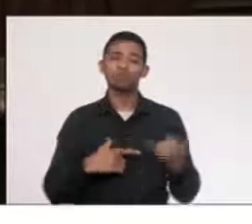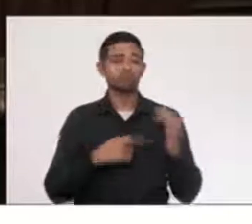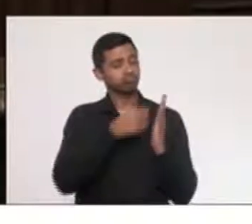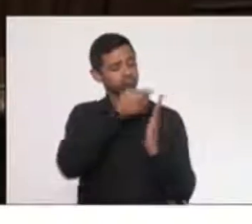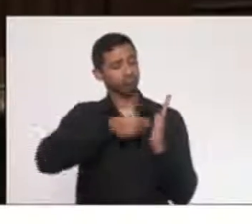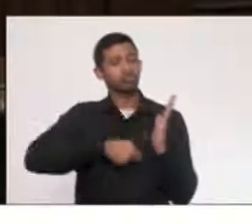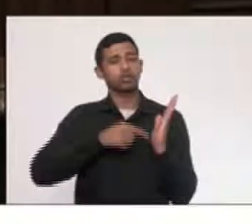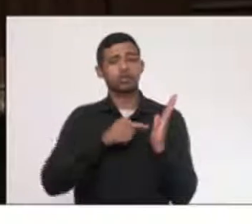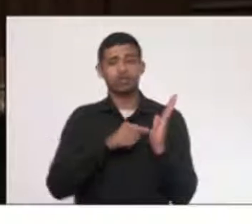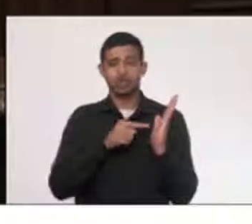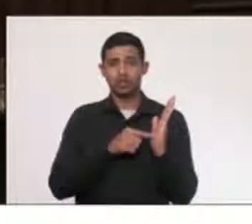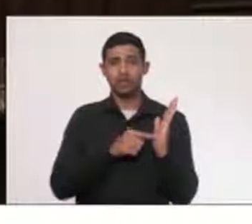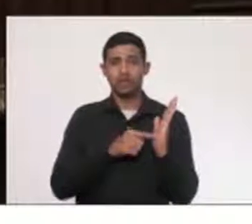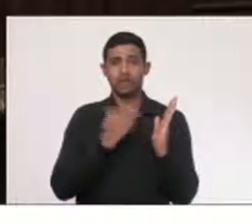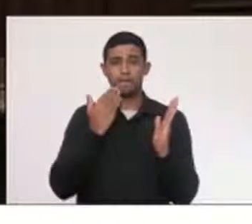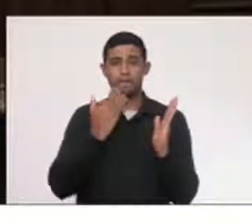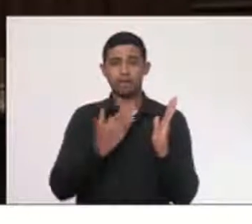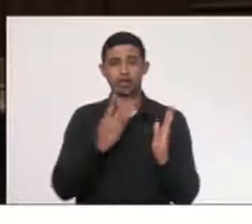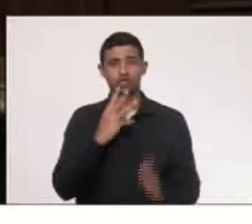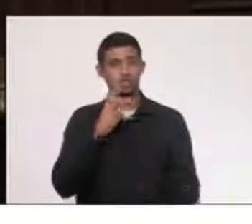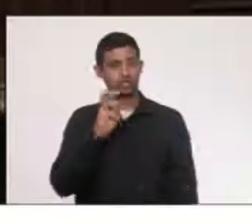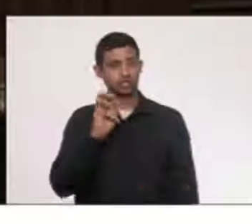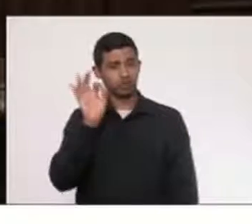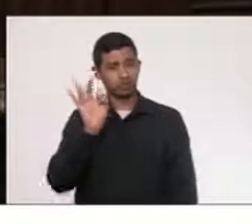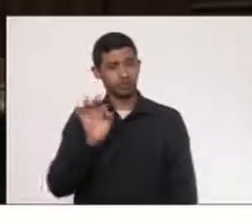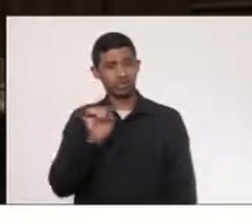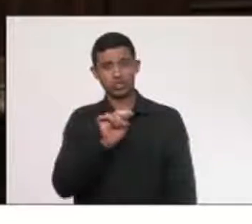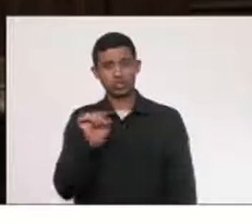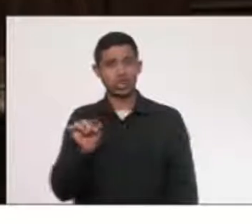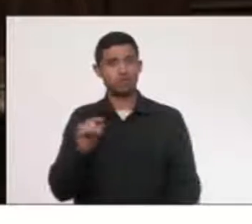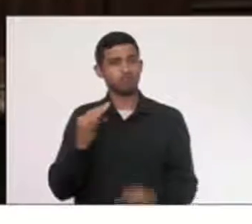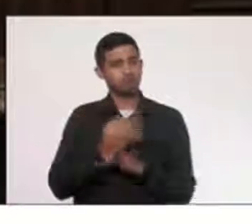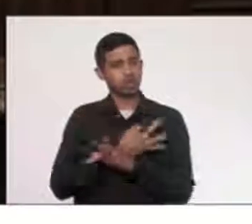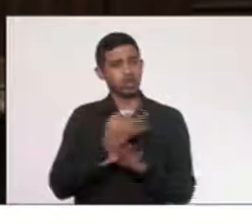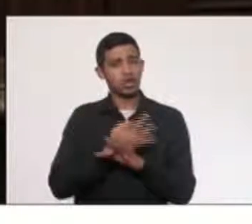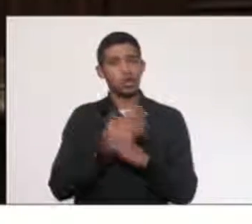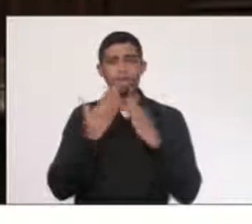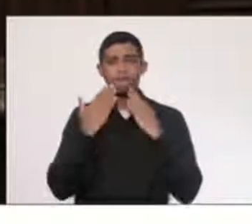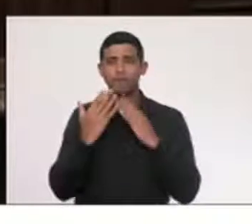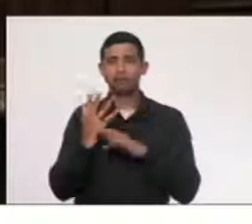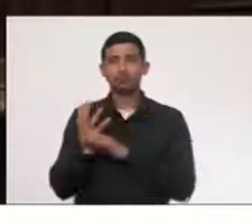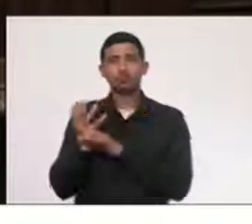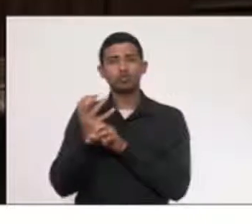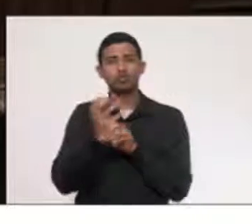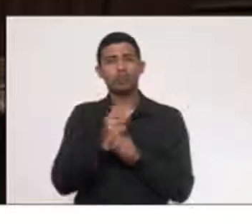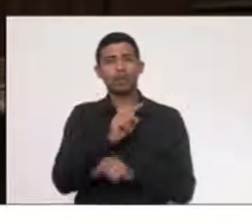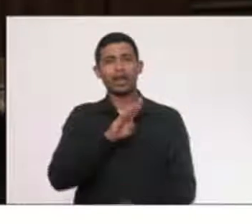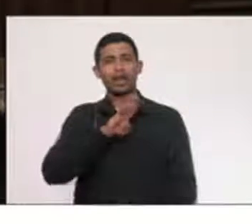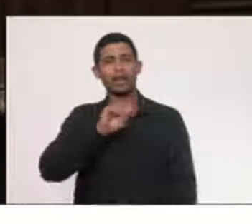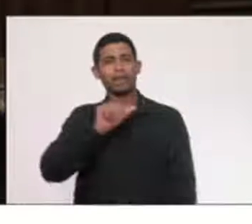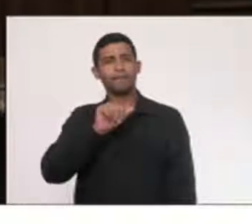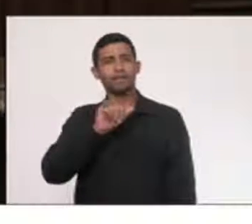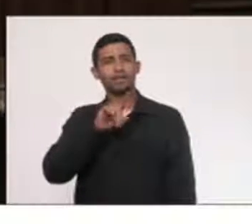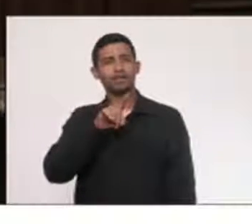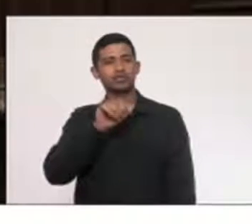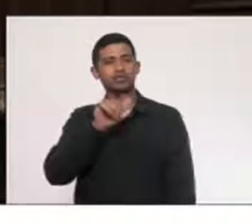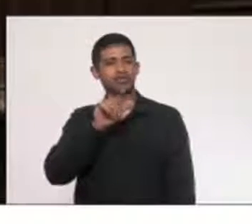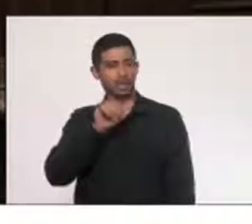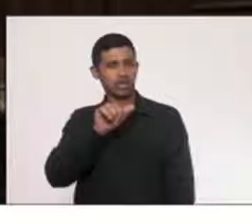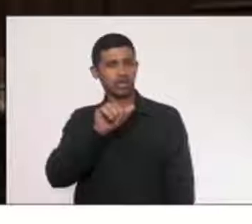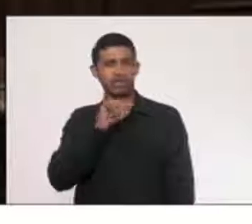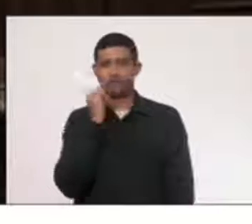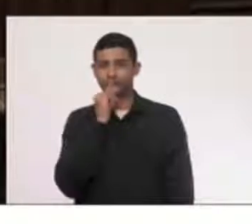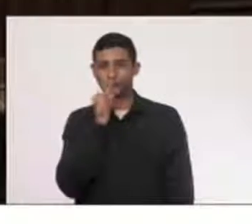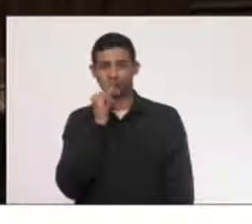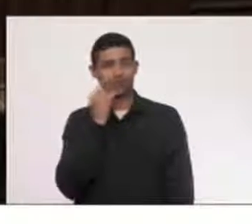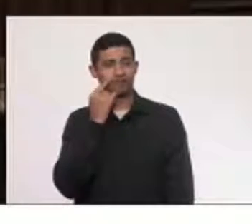Sendo que 35% desses autos de resistência foram registrados na Baixada Fluminense, que é